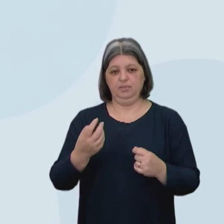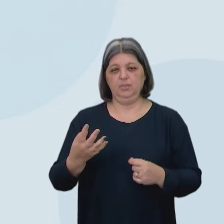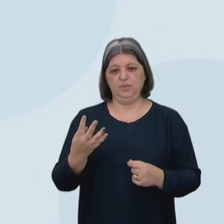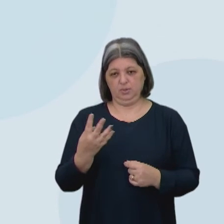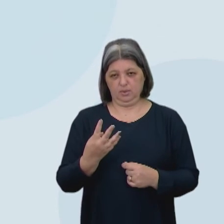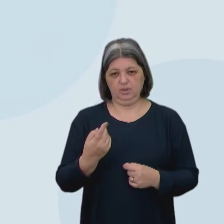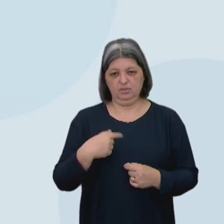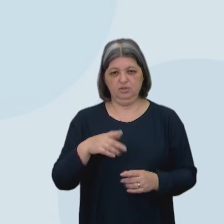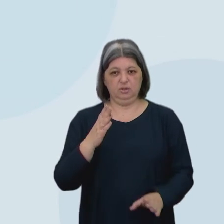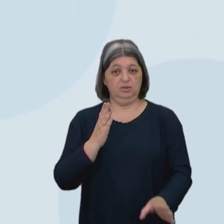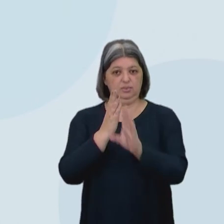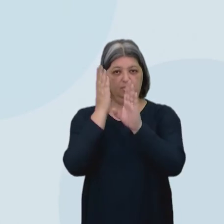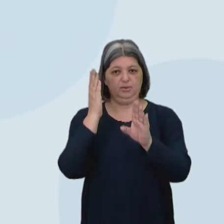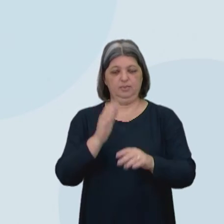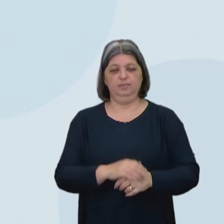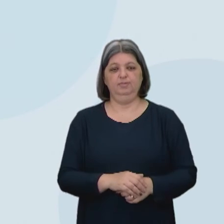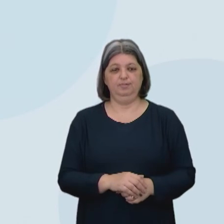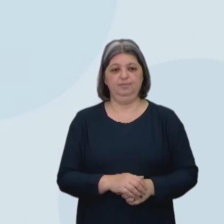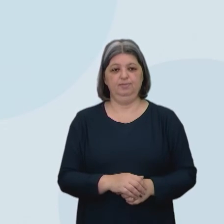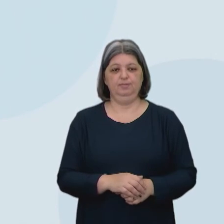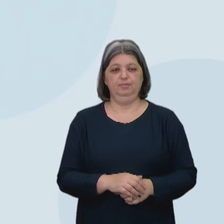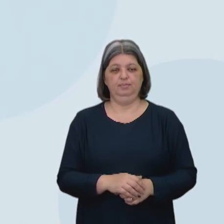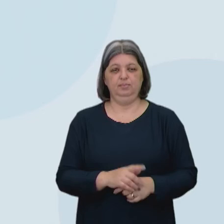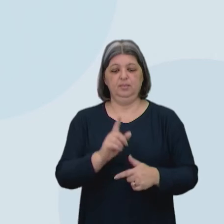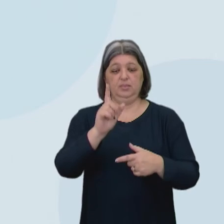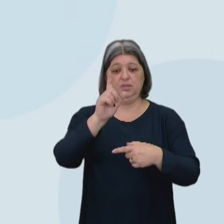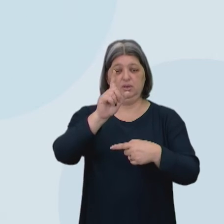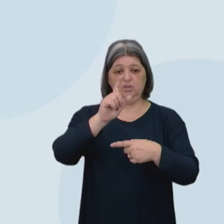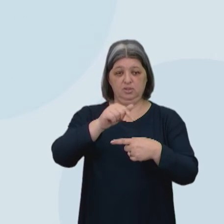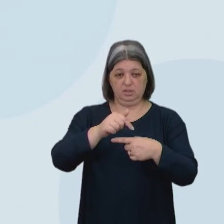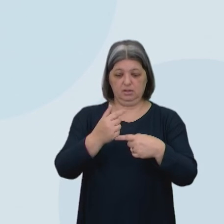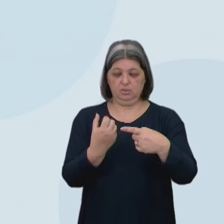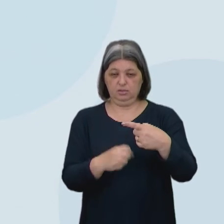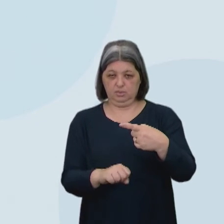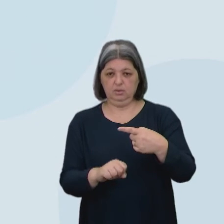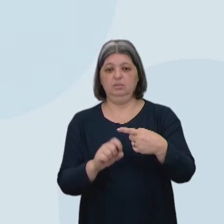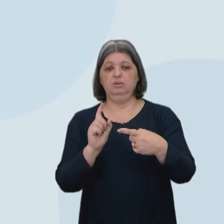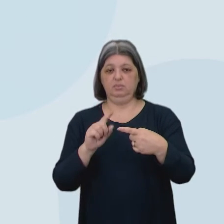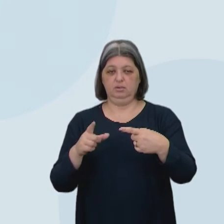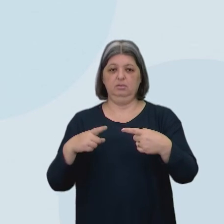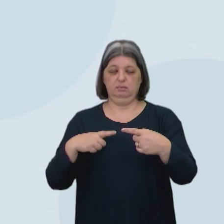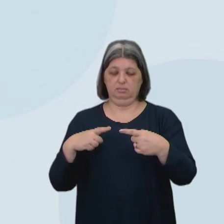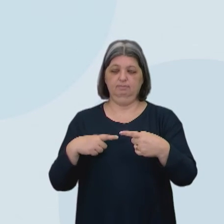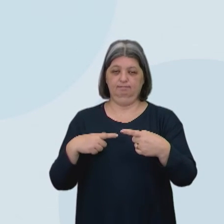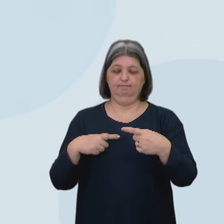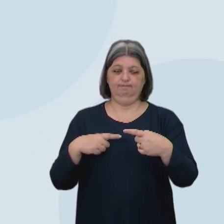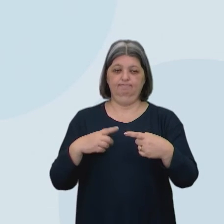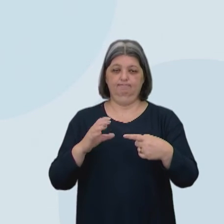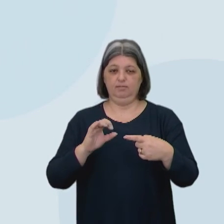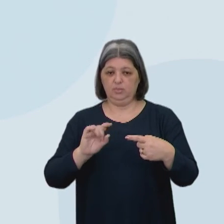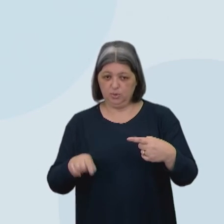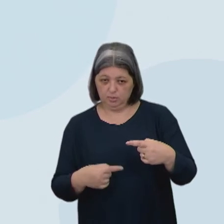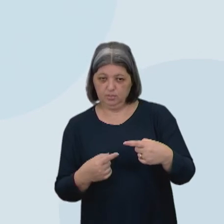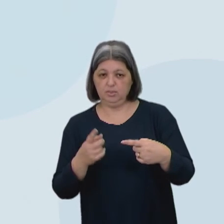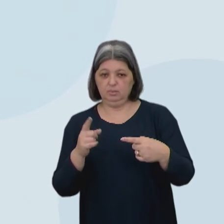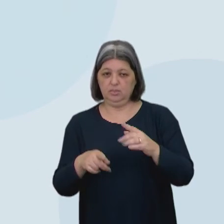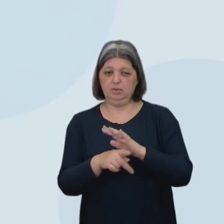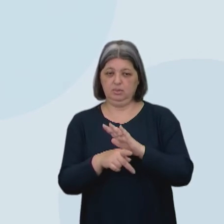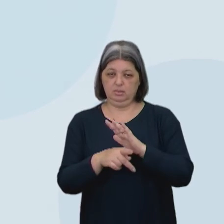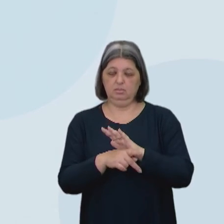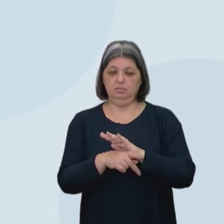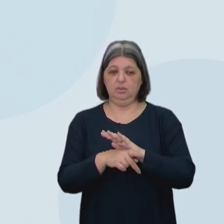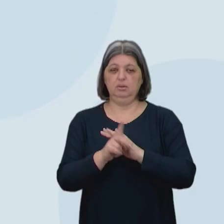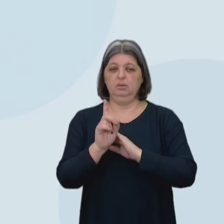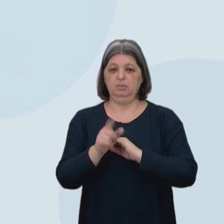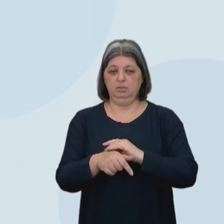Já até descobri a alternativa. E o 17 oitavos, se você dividir, vai dar um decimal exato. Então, é um decimal exato, é